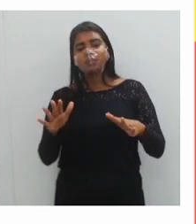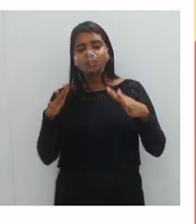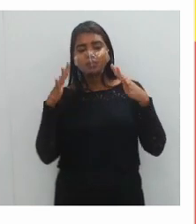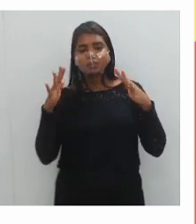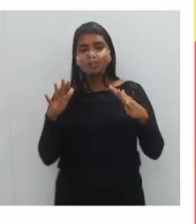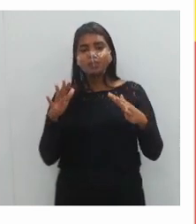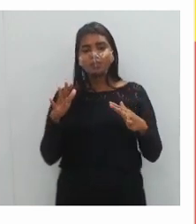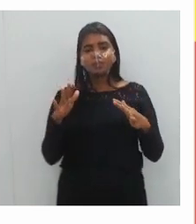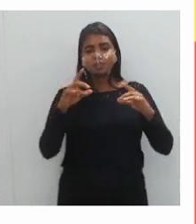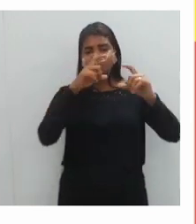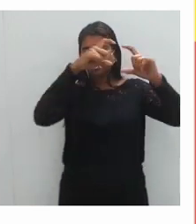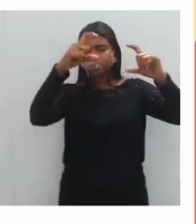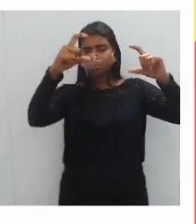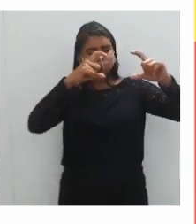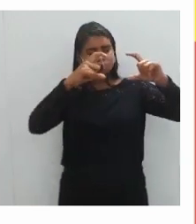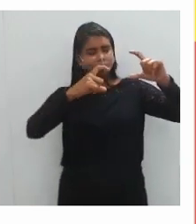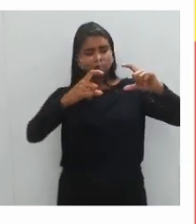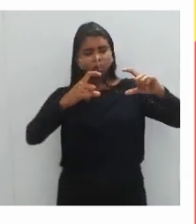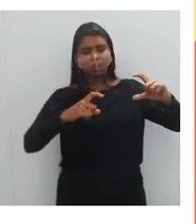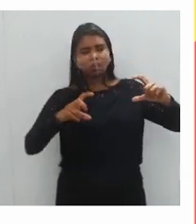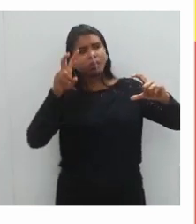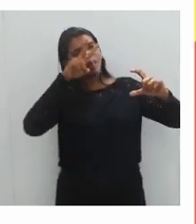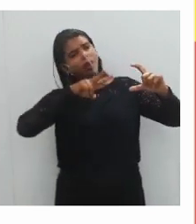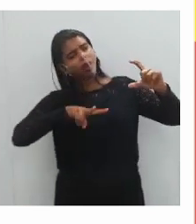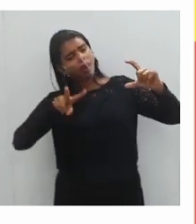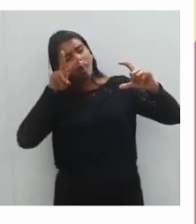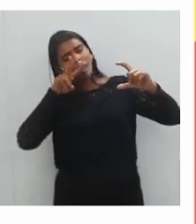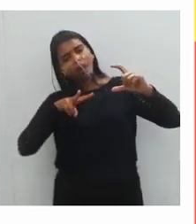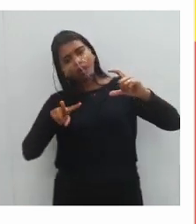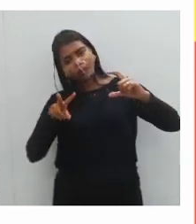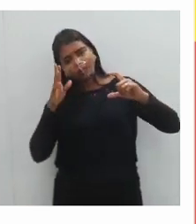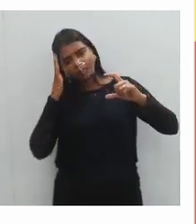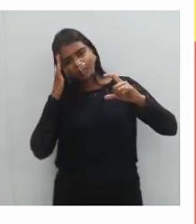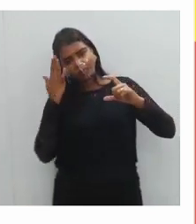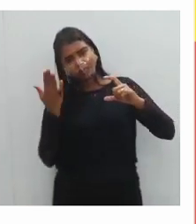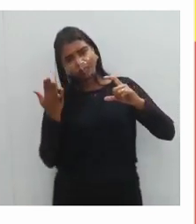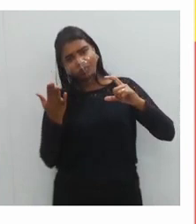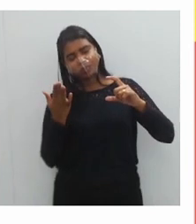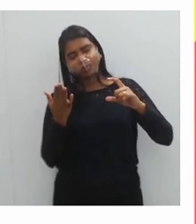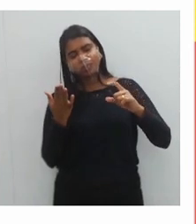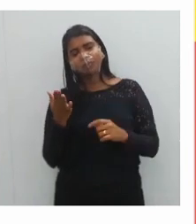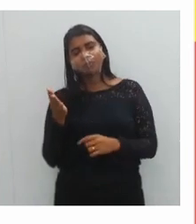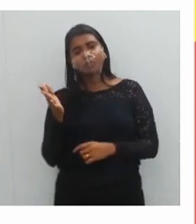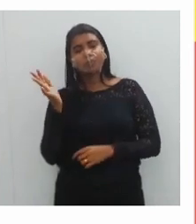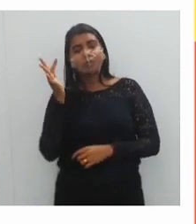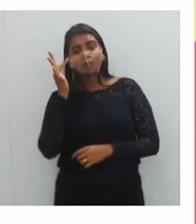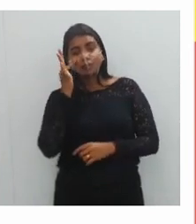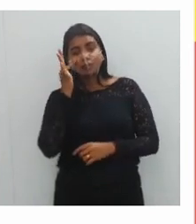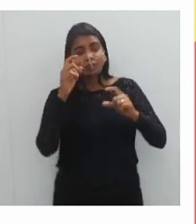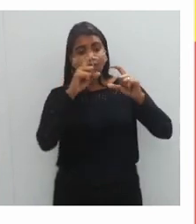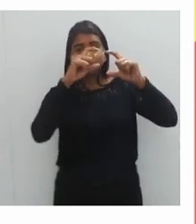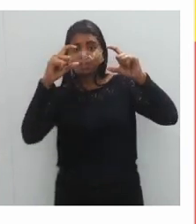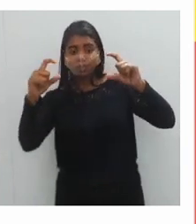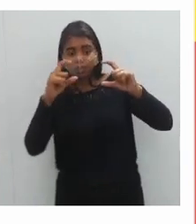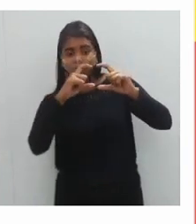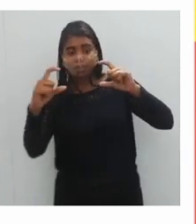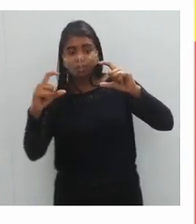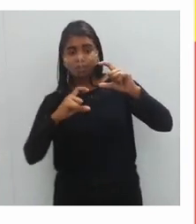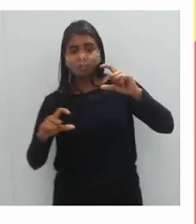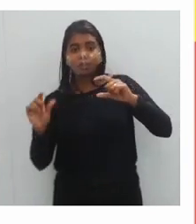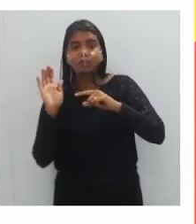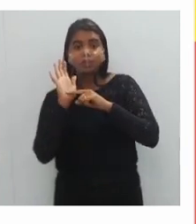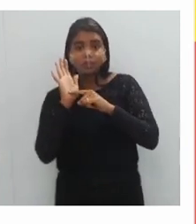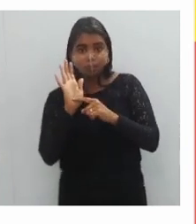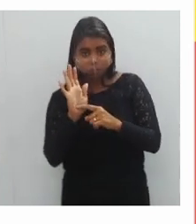todo, tá? Então é um movimento tanto de observação da sequência do que vai sendo